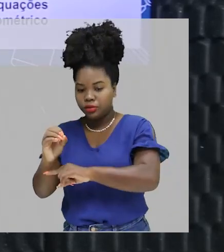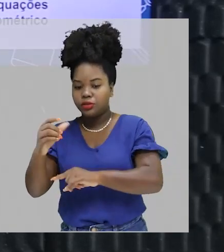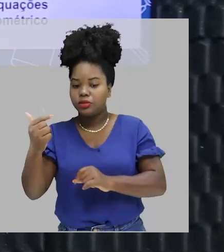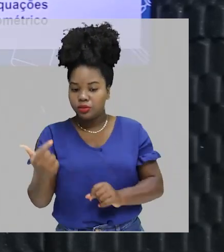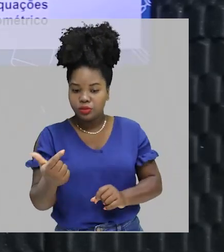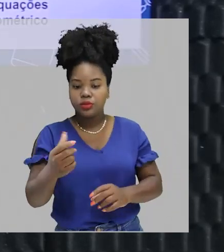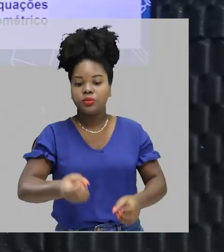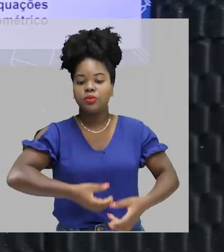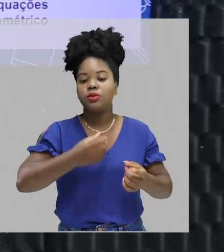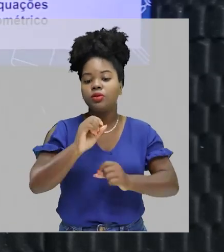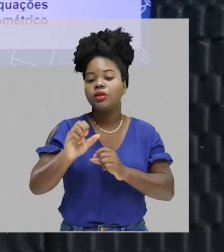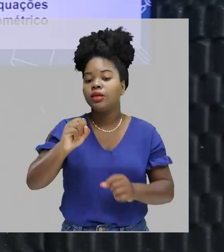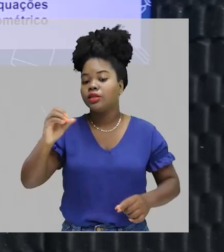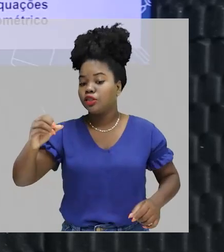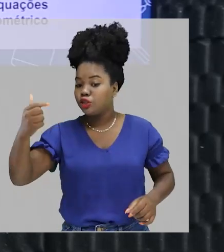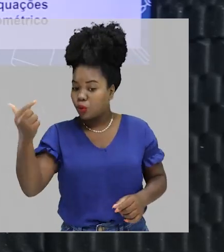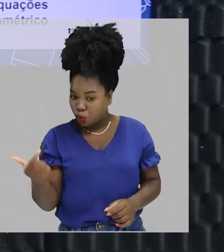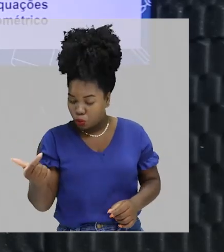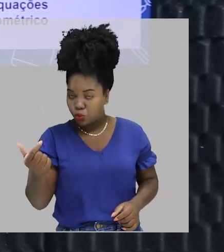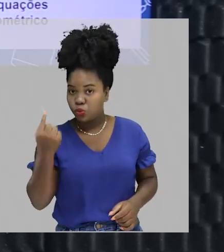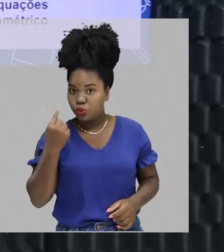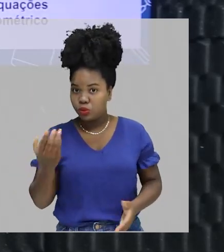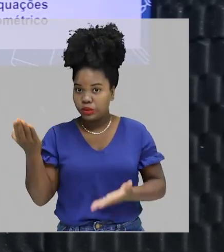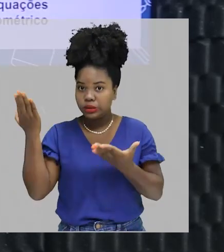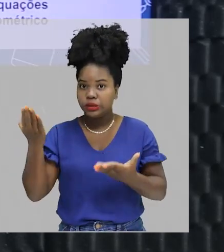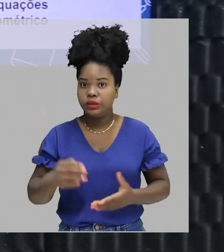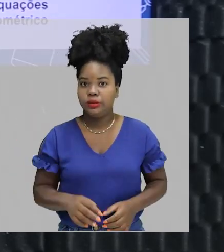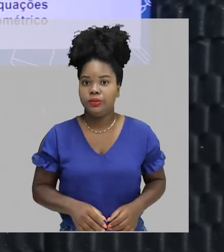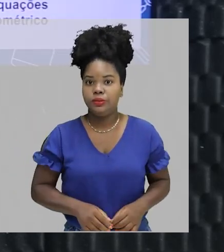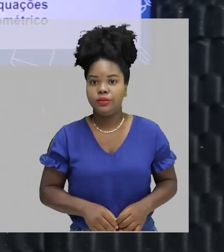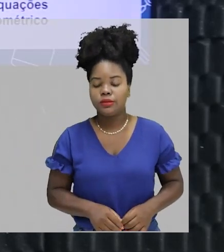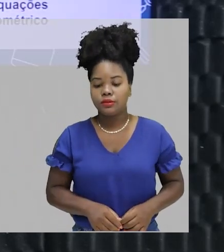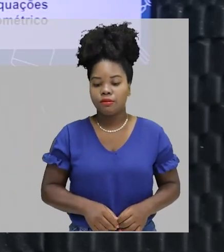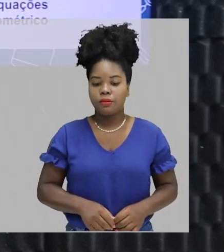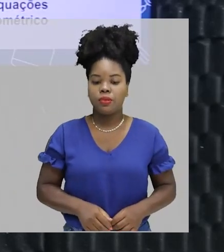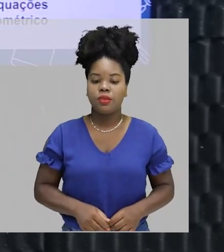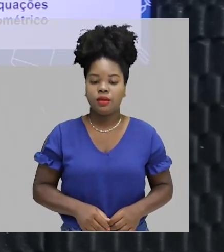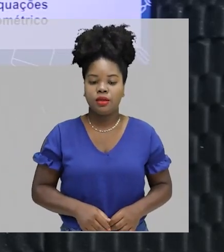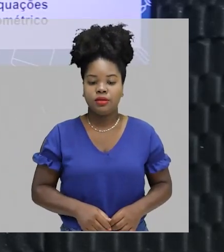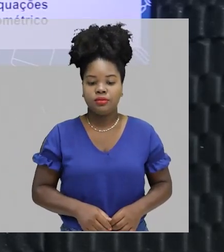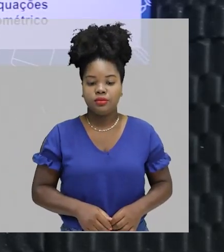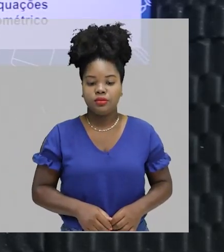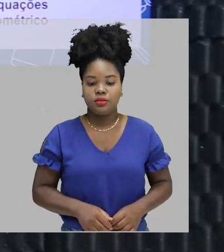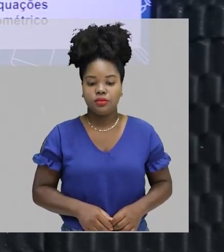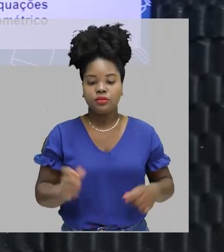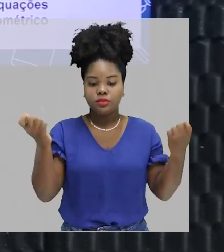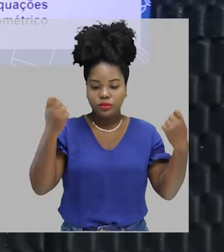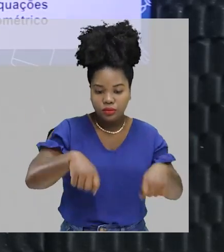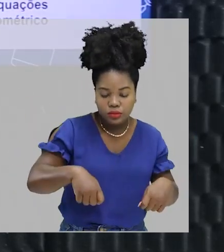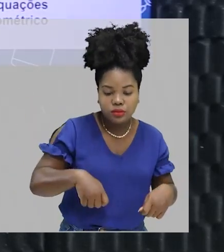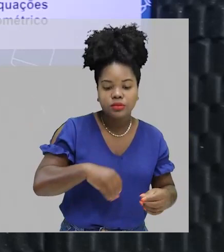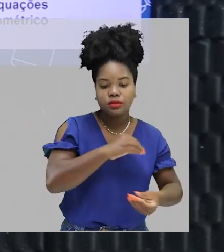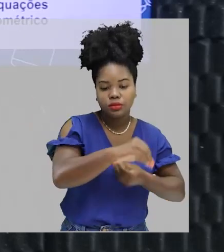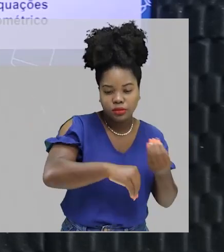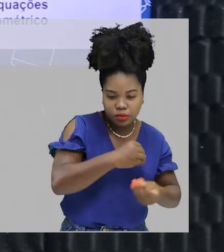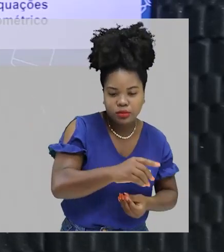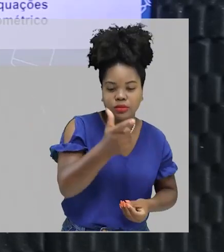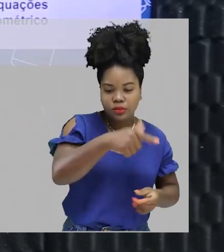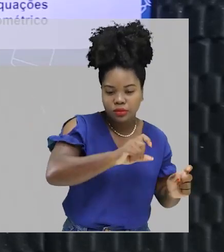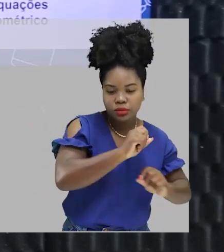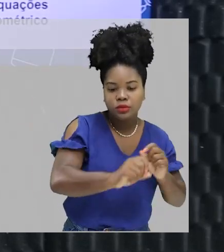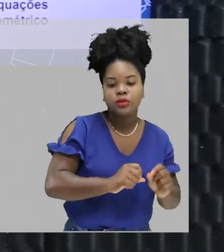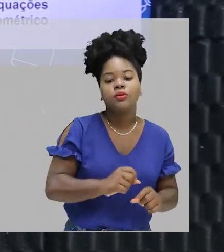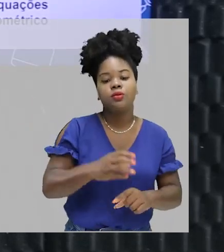oxigênio, produzindo SO2, o dióxido de enxofre. Esse dióxido de enxofre ele pode reagir novamente com o